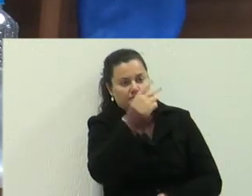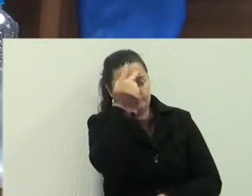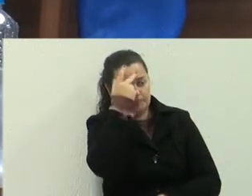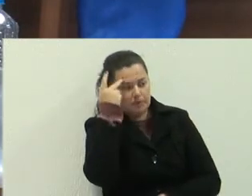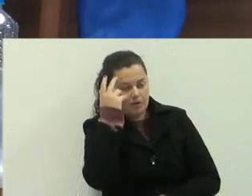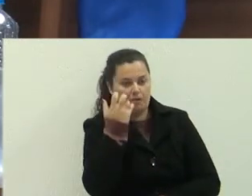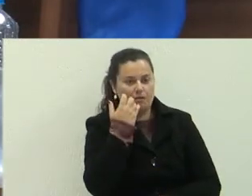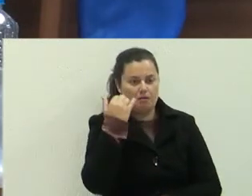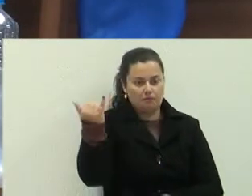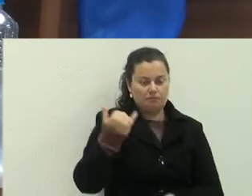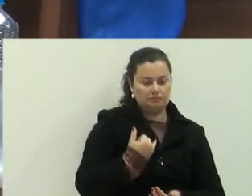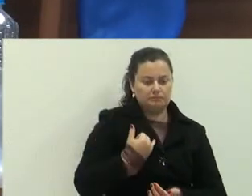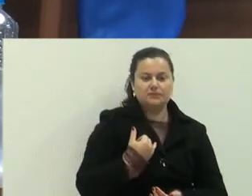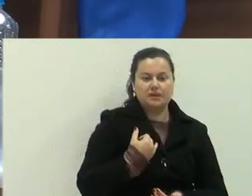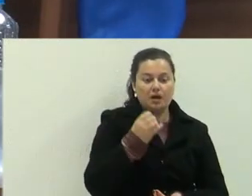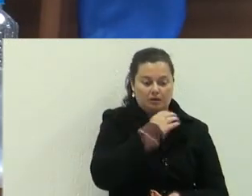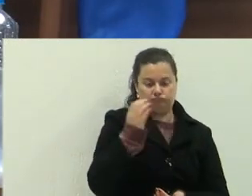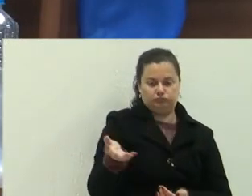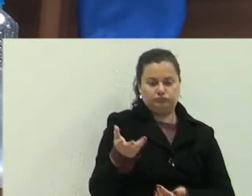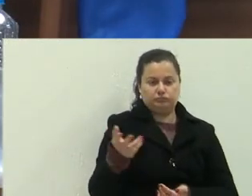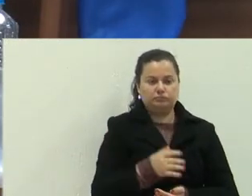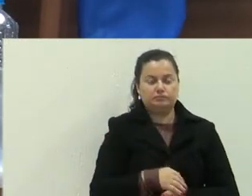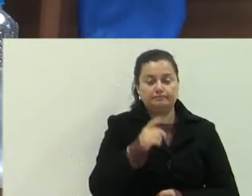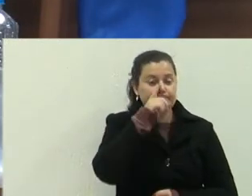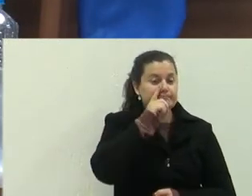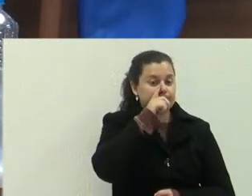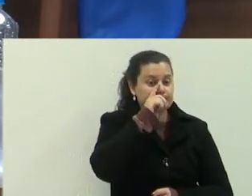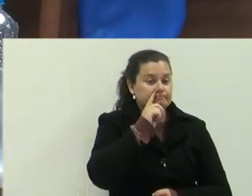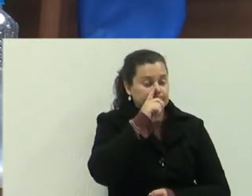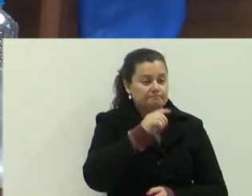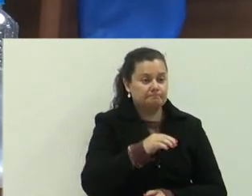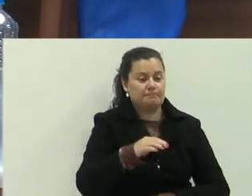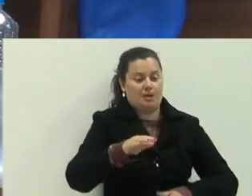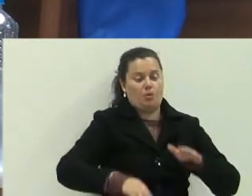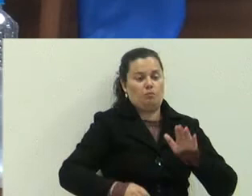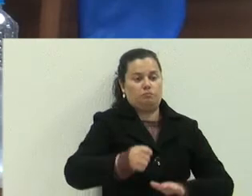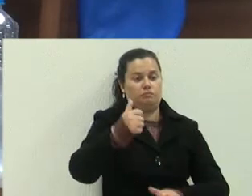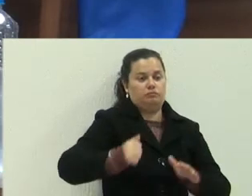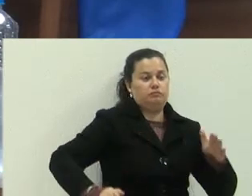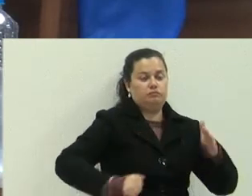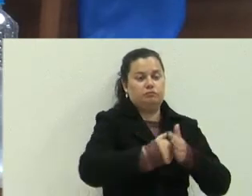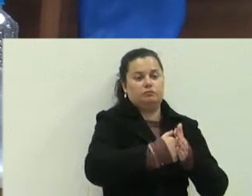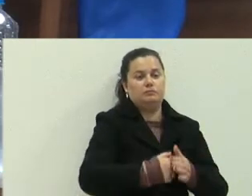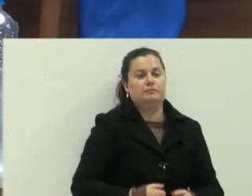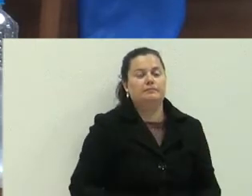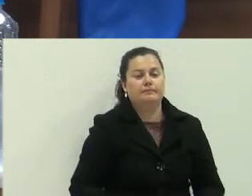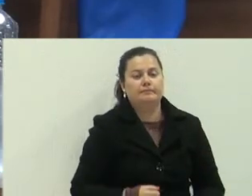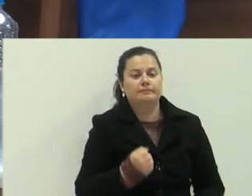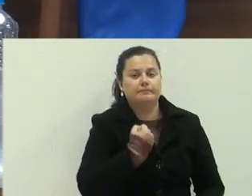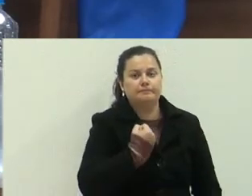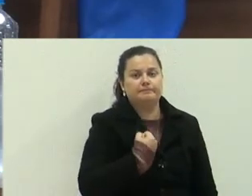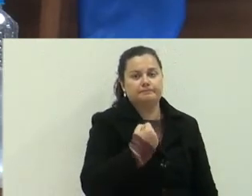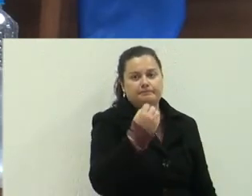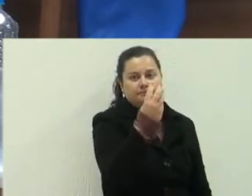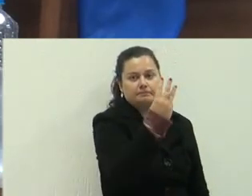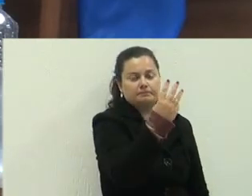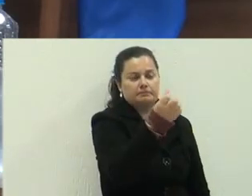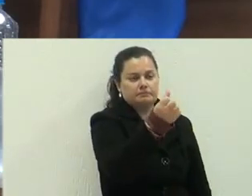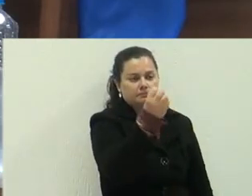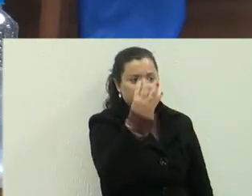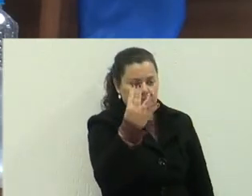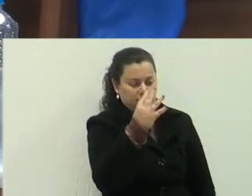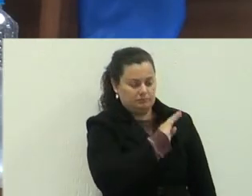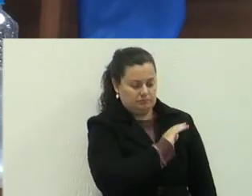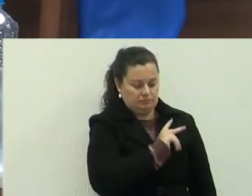trafegam em alta velocidade, podendo ocasionar acidentes. Indicação número 364 do